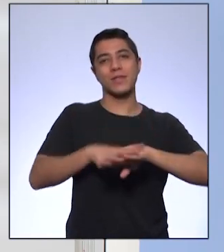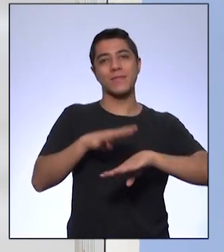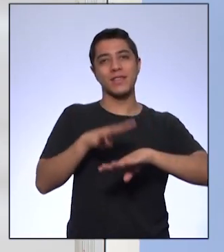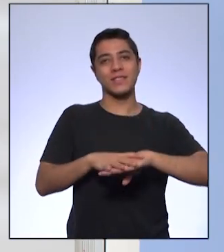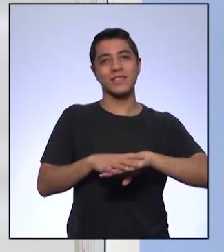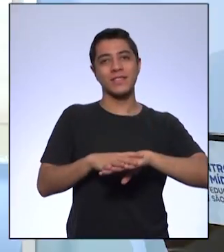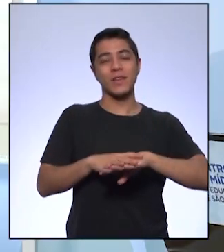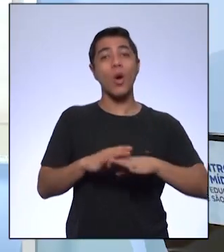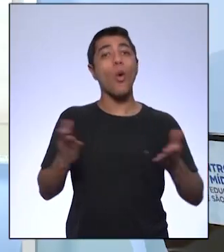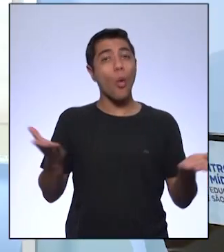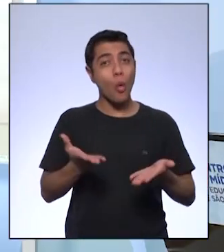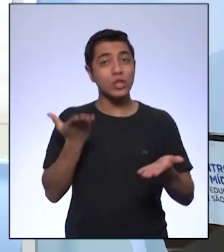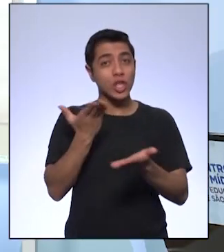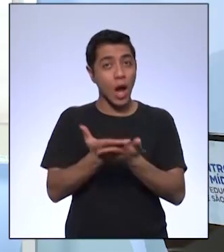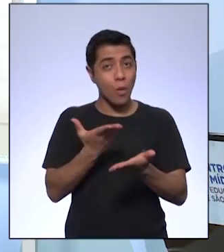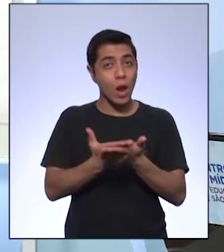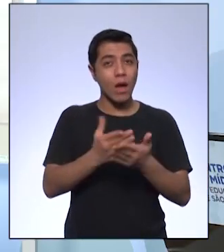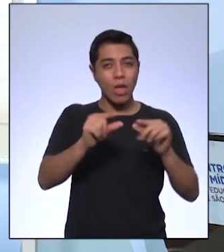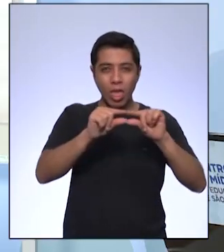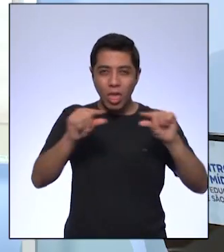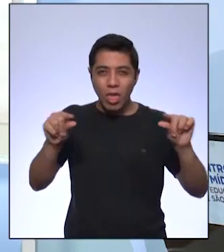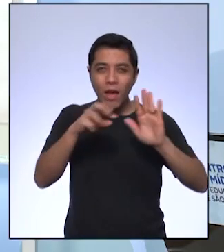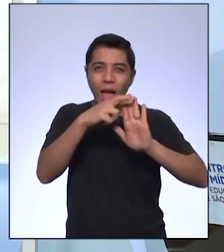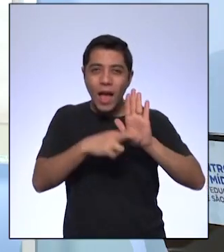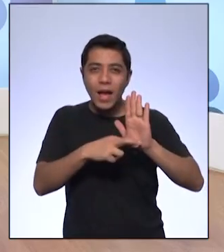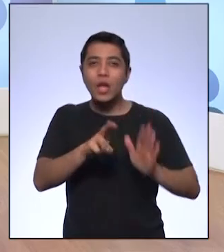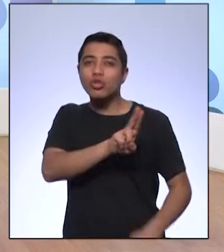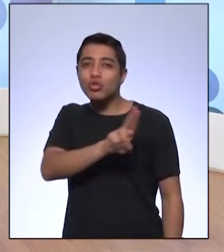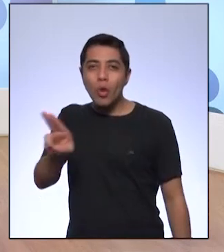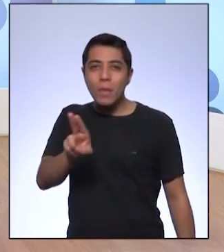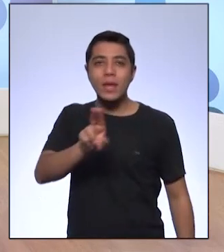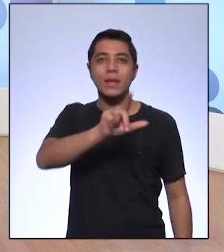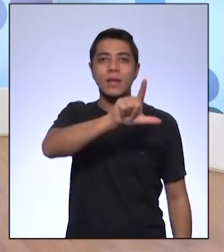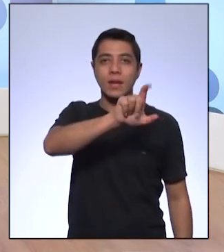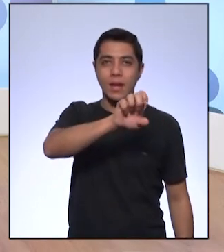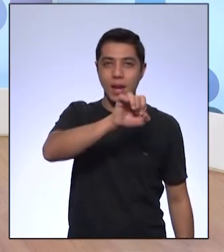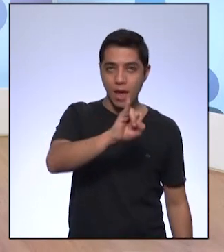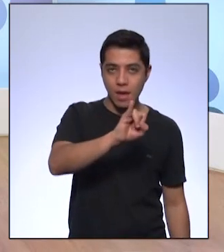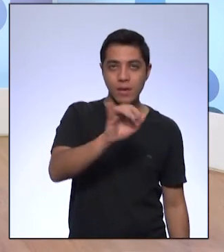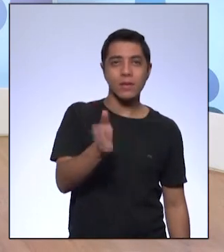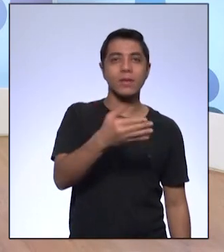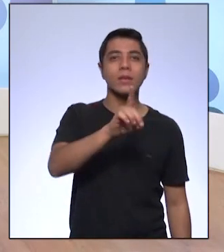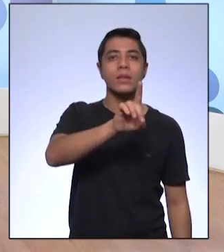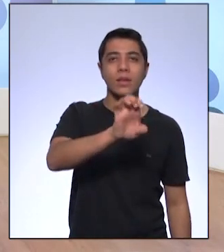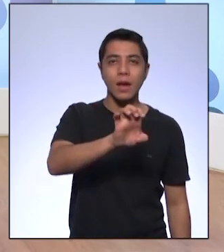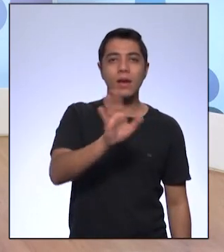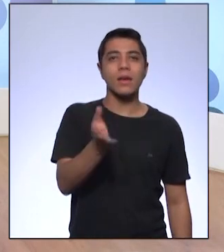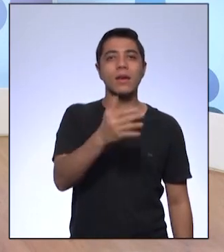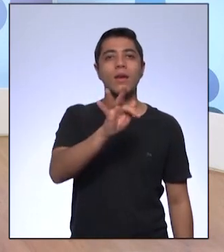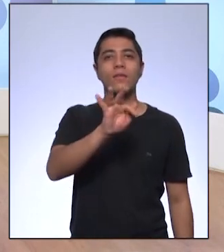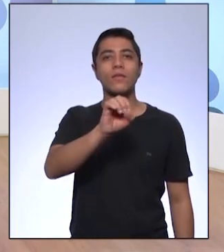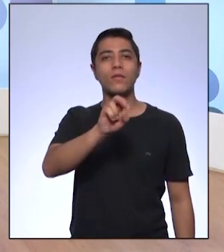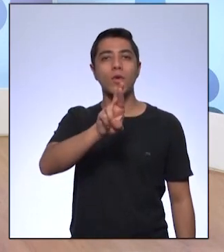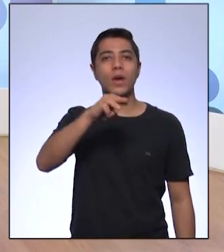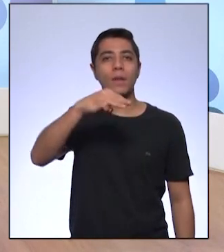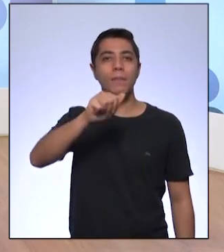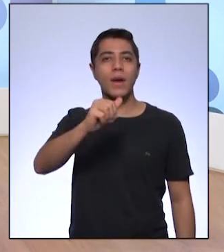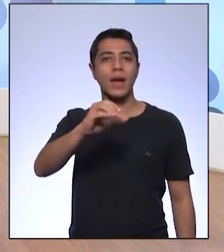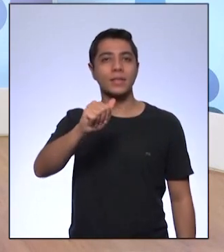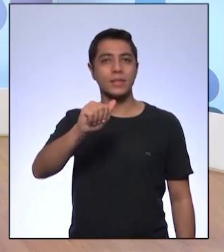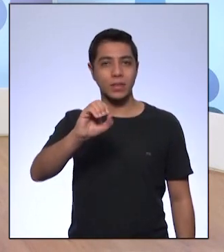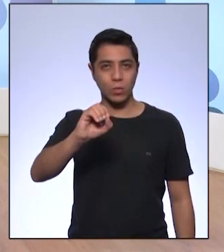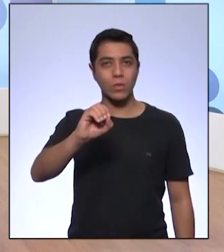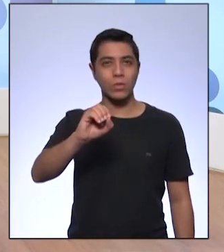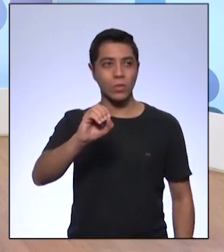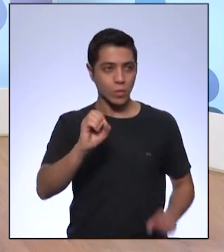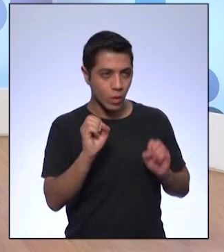chama lei de formação. Foi claro, Jonas? Sim, é muito importante verificar nessa atividade,